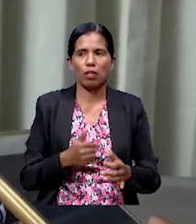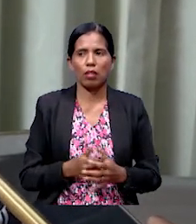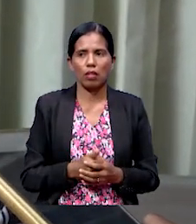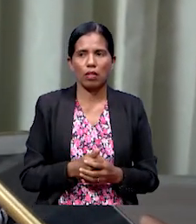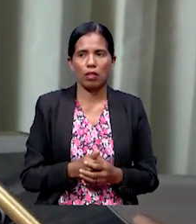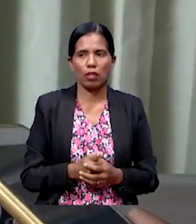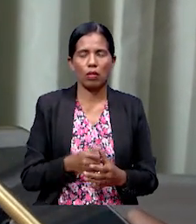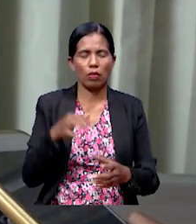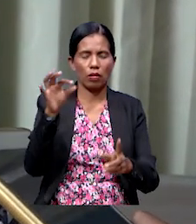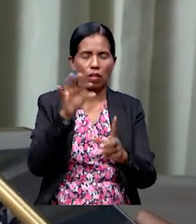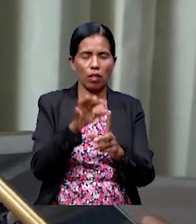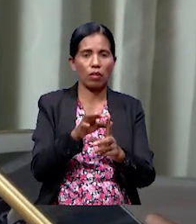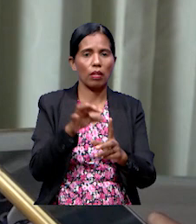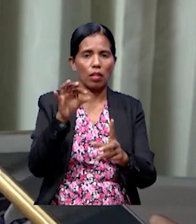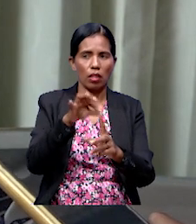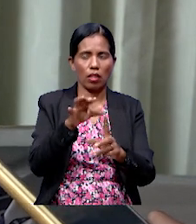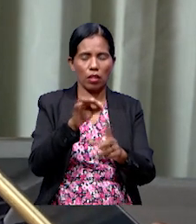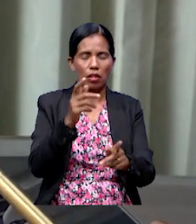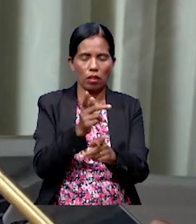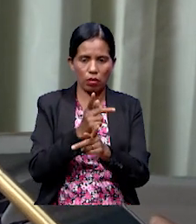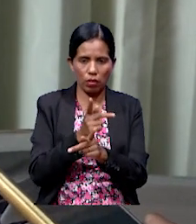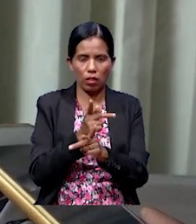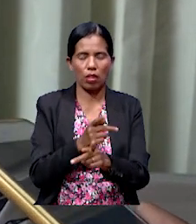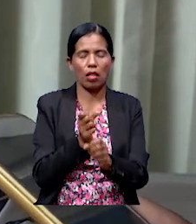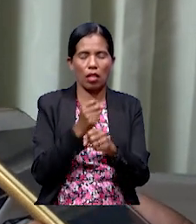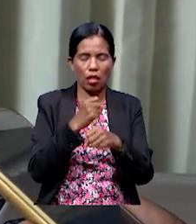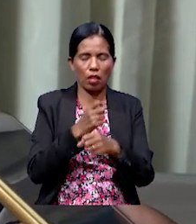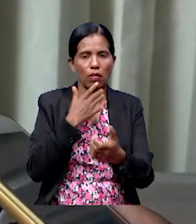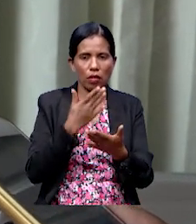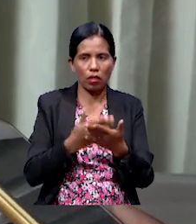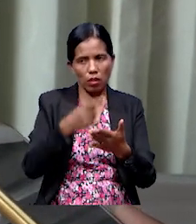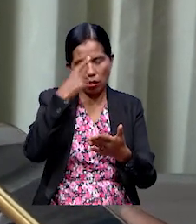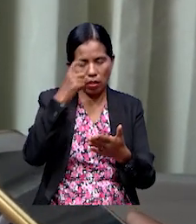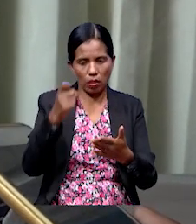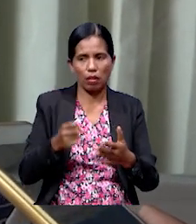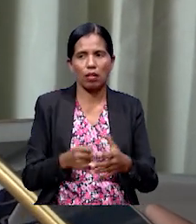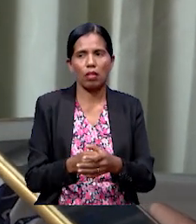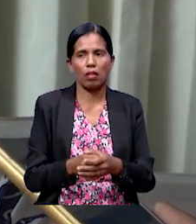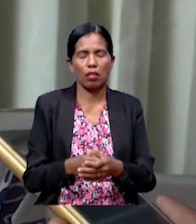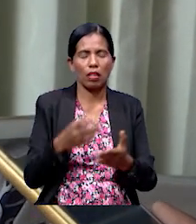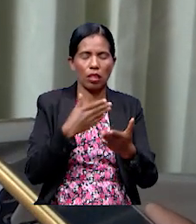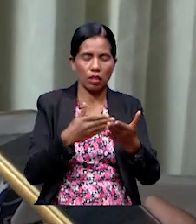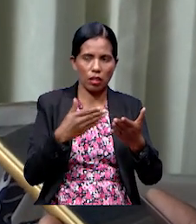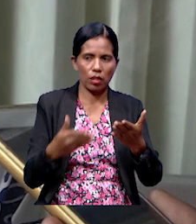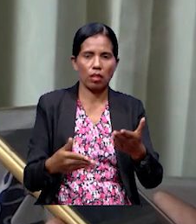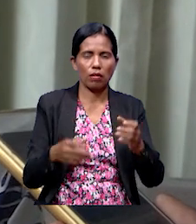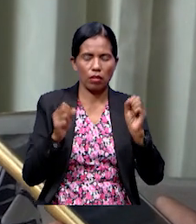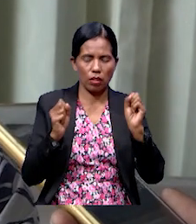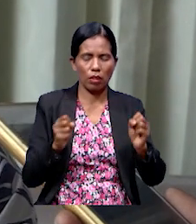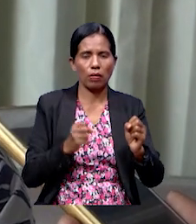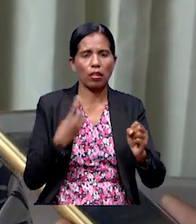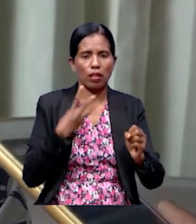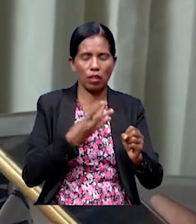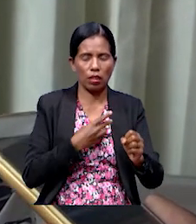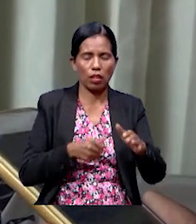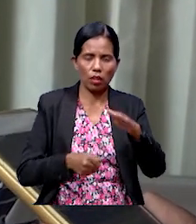se houver a eleição, mas tem que proteger a halodia também, né? Materiais mais sensitivo e